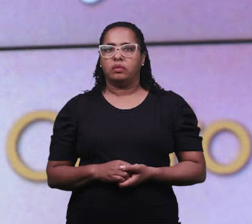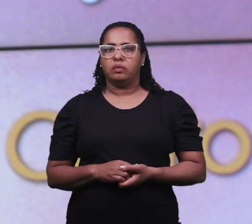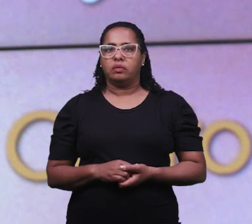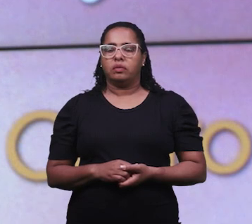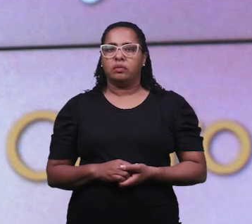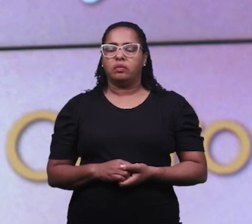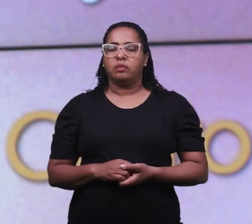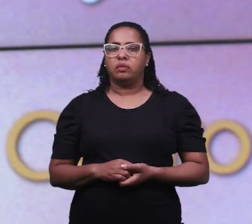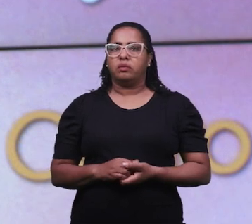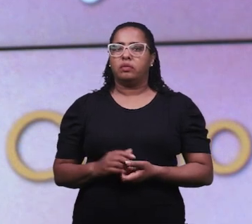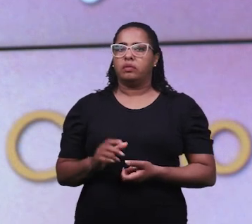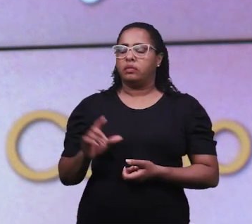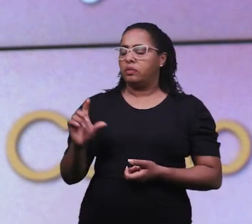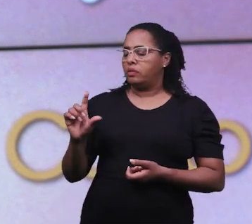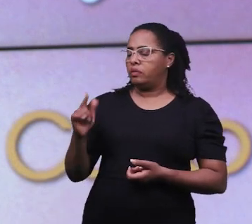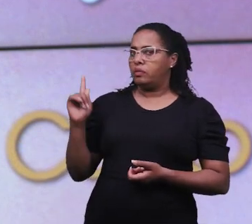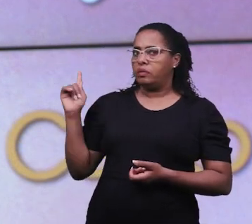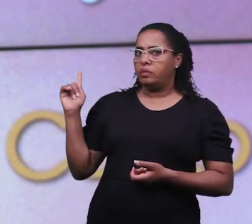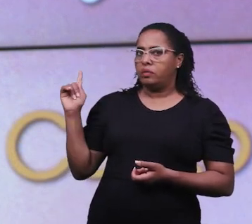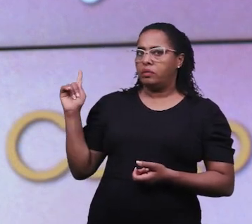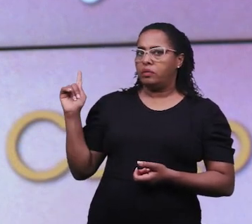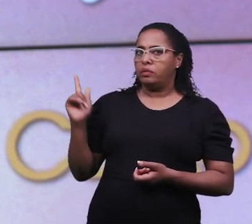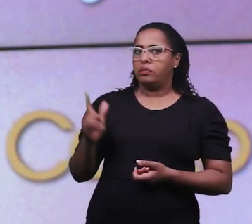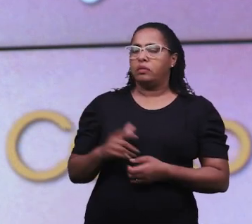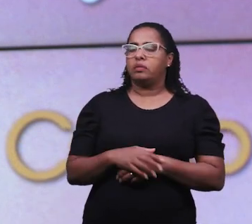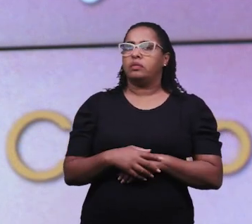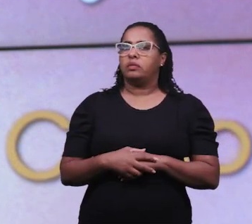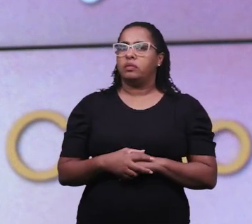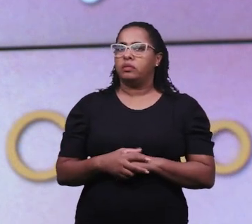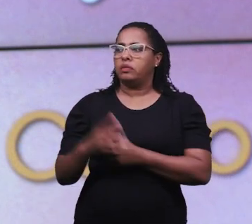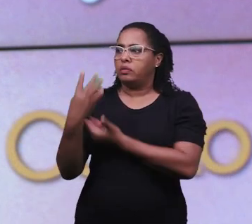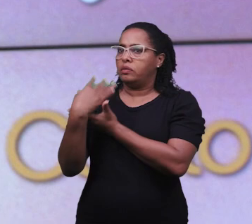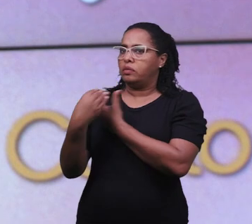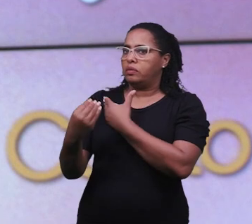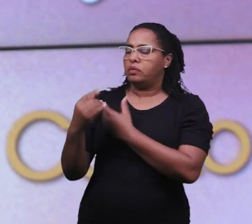Você vai, com dois dedos, encaixar